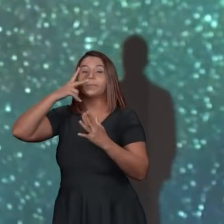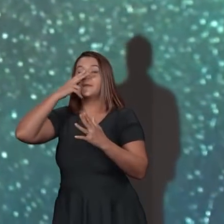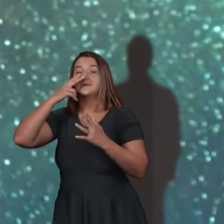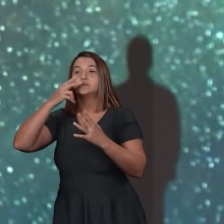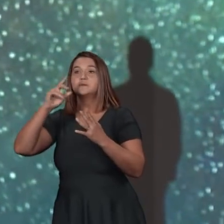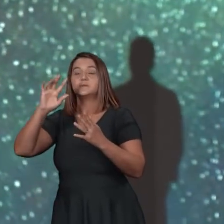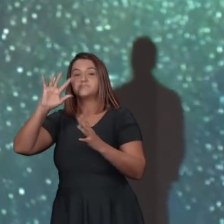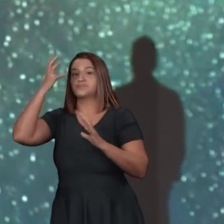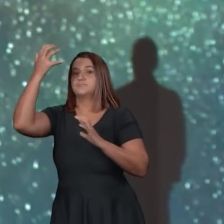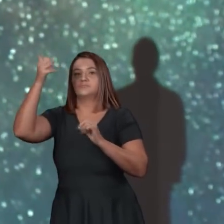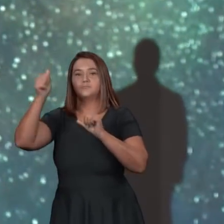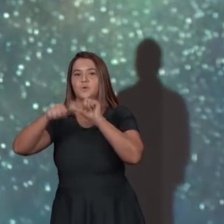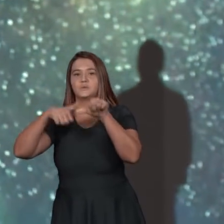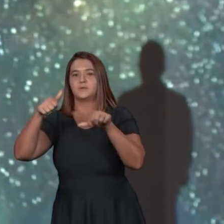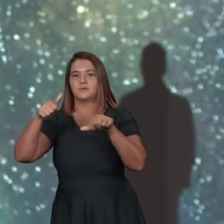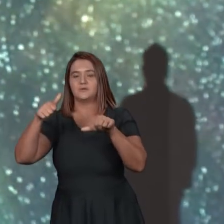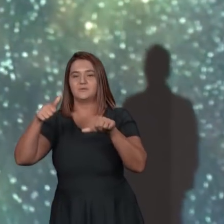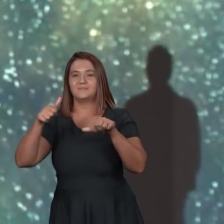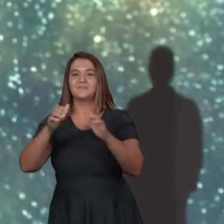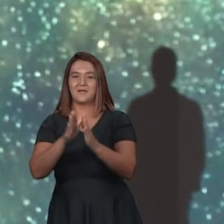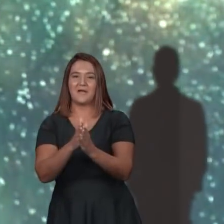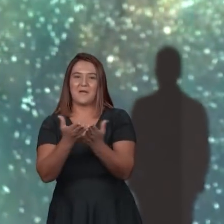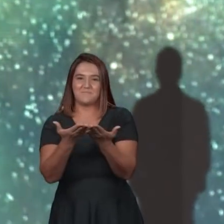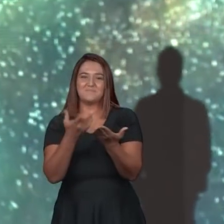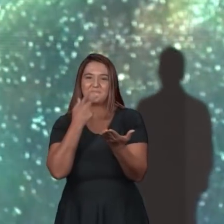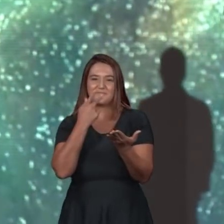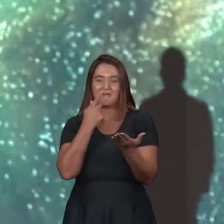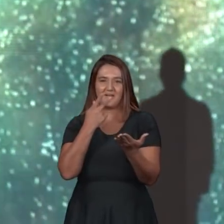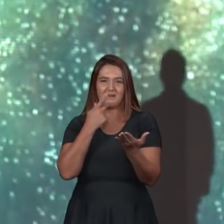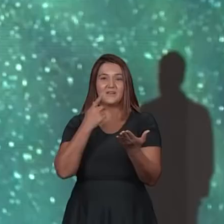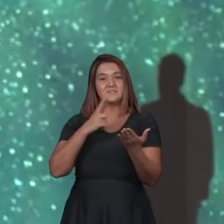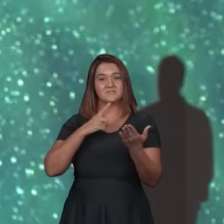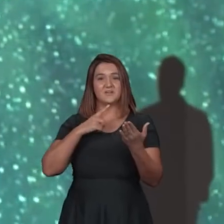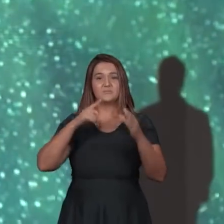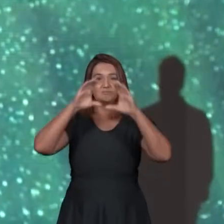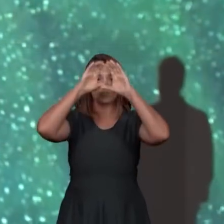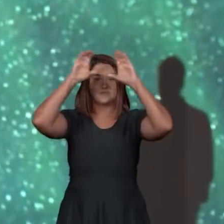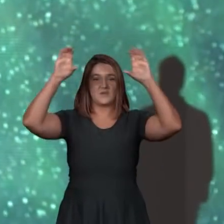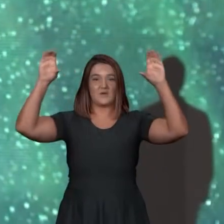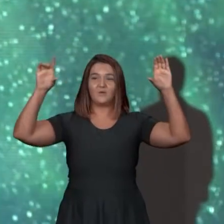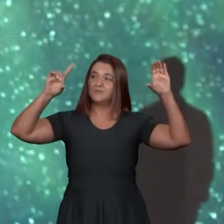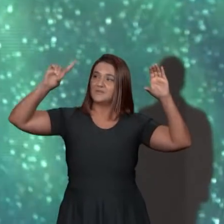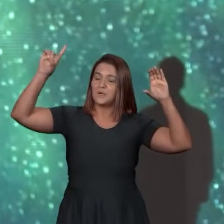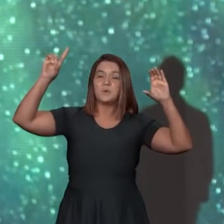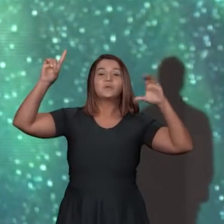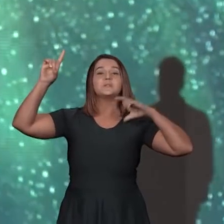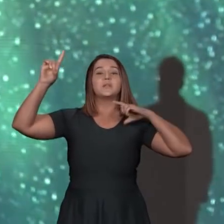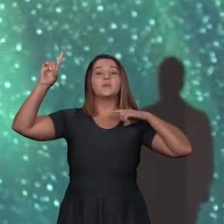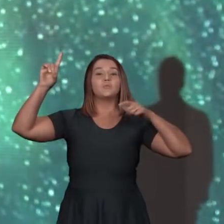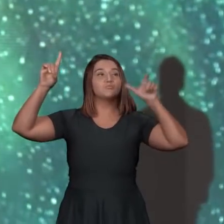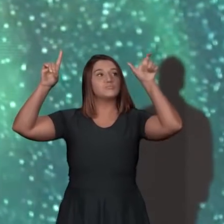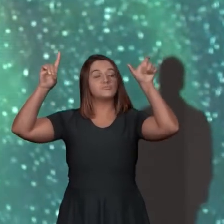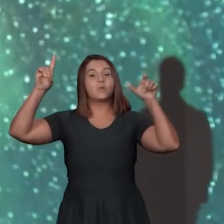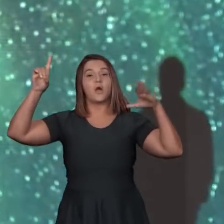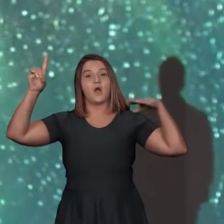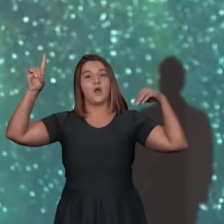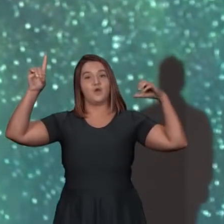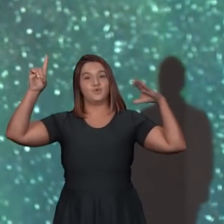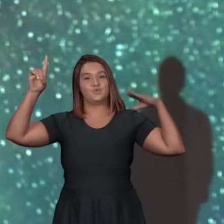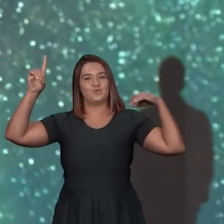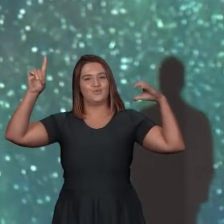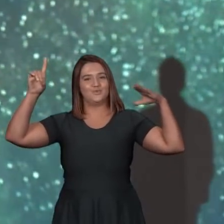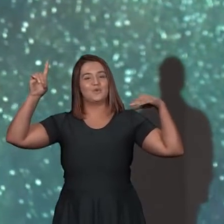anjo que caiu do céu. A Bíblia não revela o nome dele, apenas o chama de estrela da manhã.